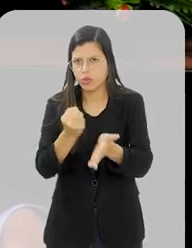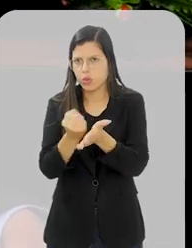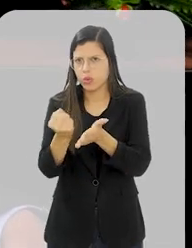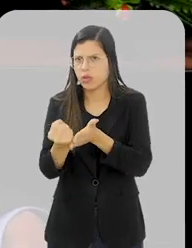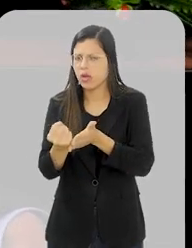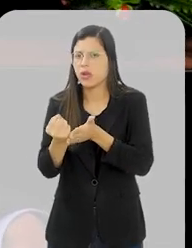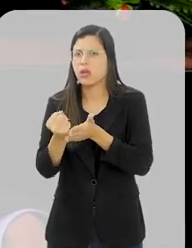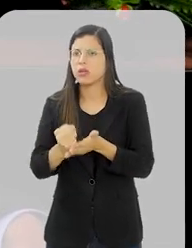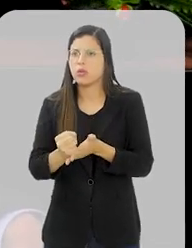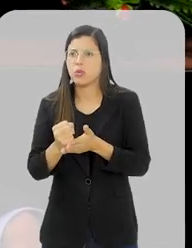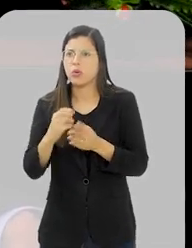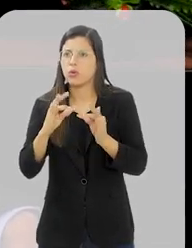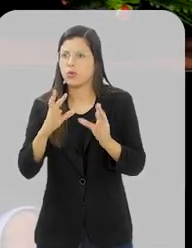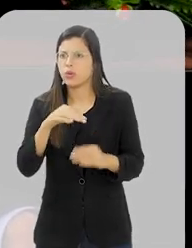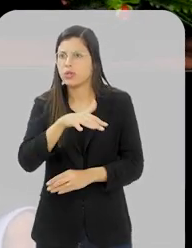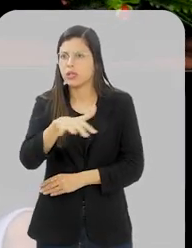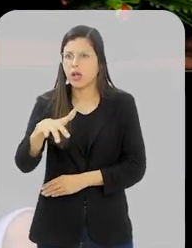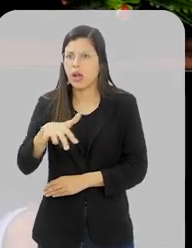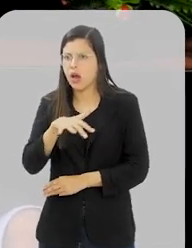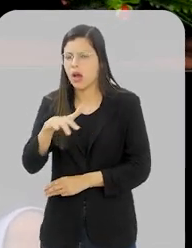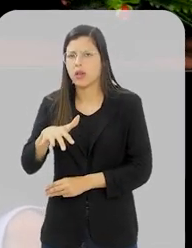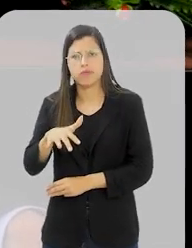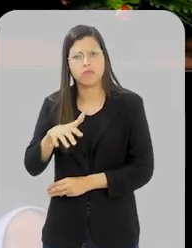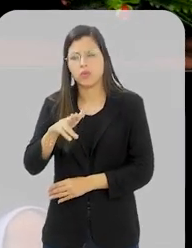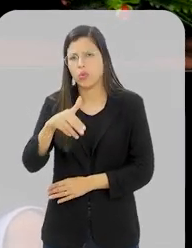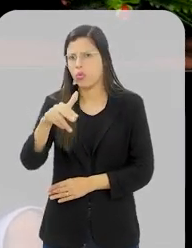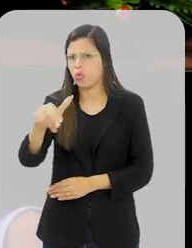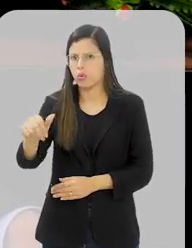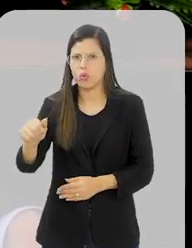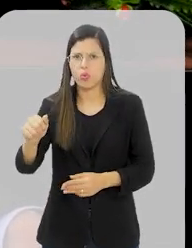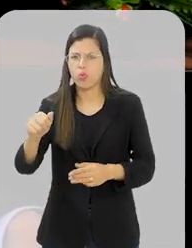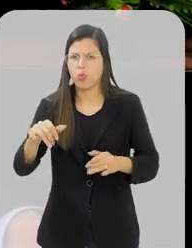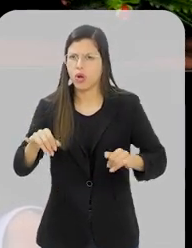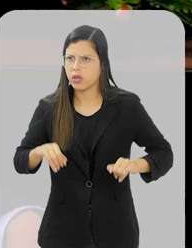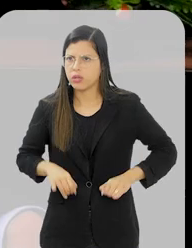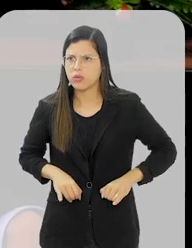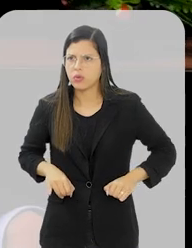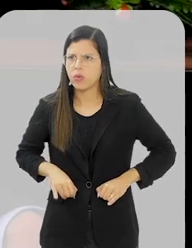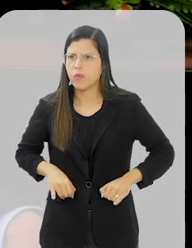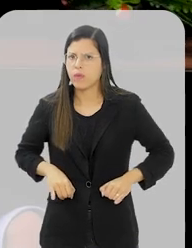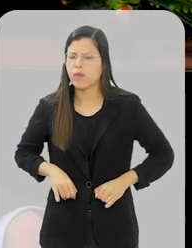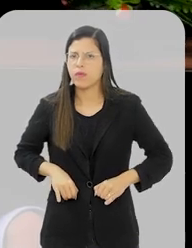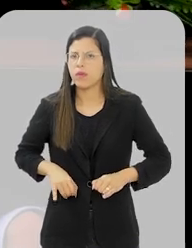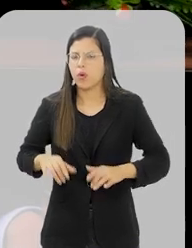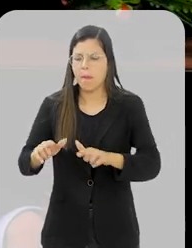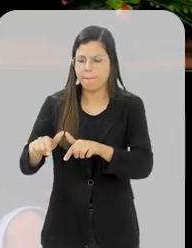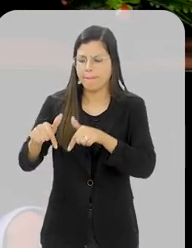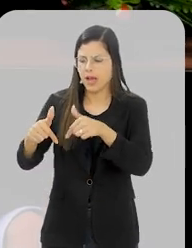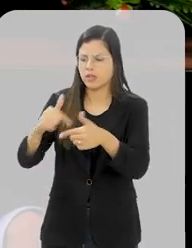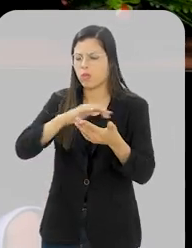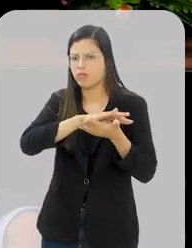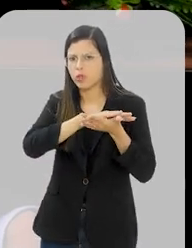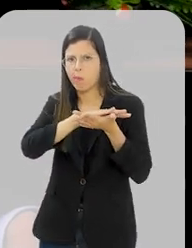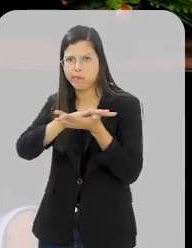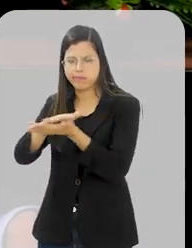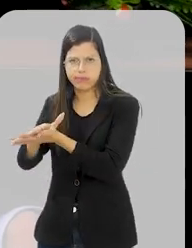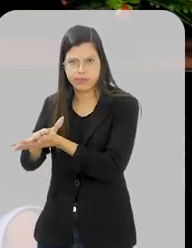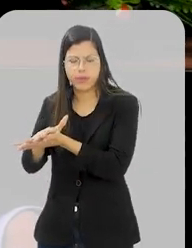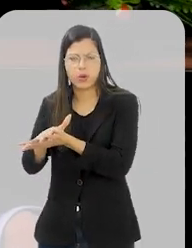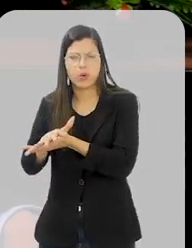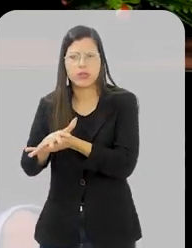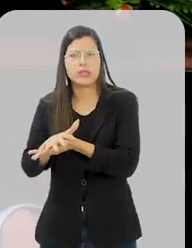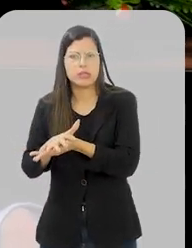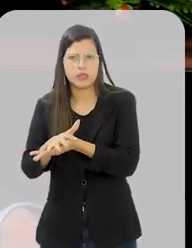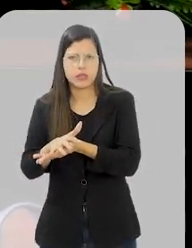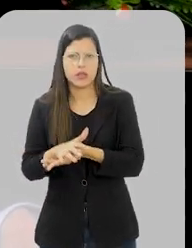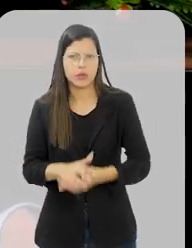né em todas as esferas do foro trabalhista jamais sofri um um um um um ato de antissemitismo diretamente